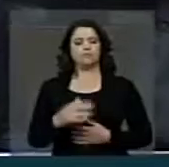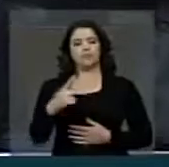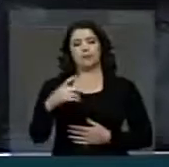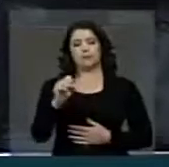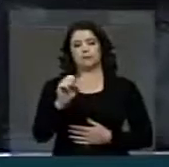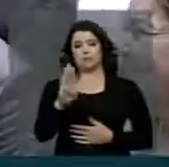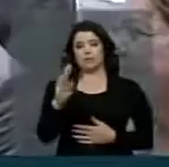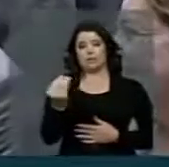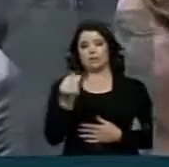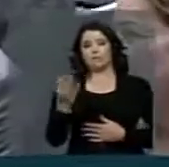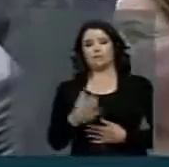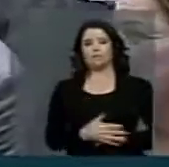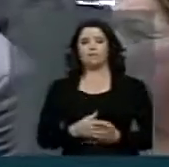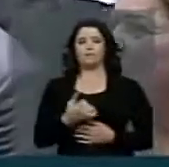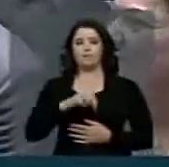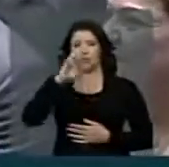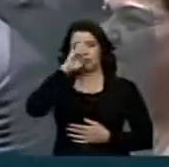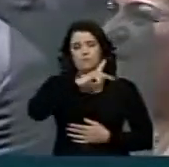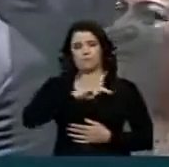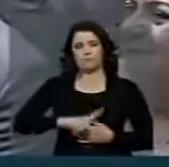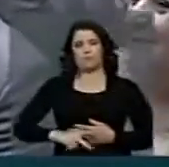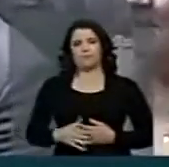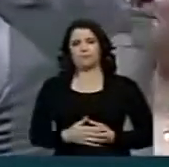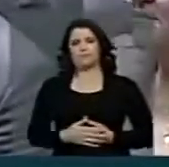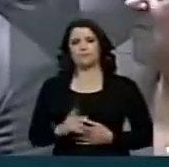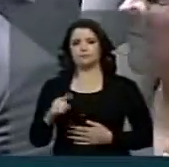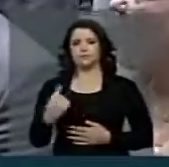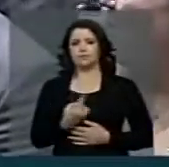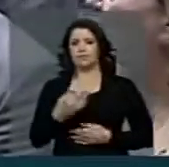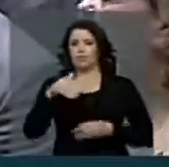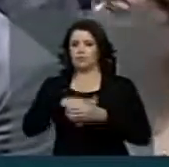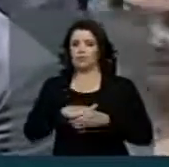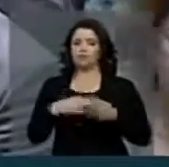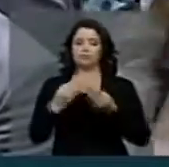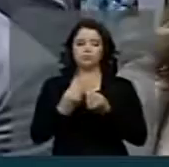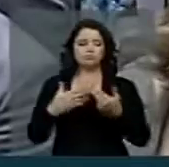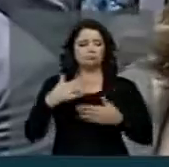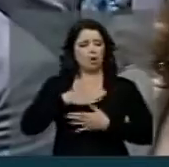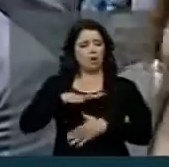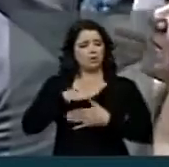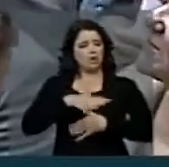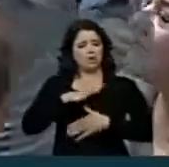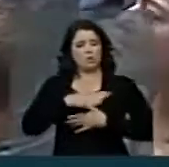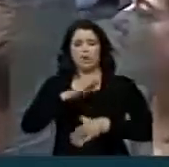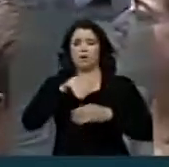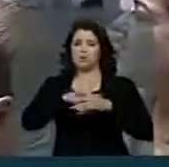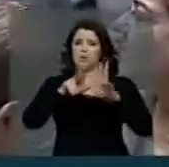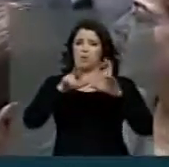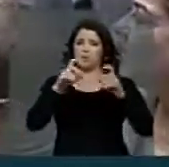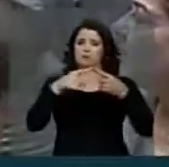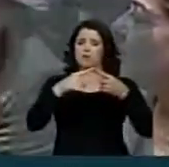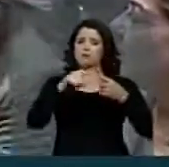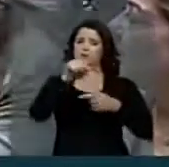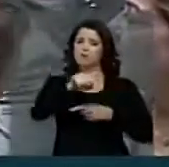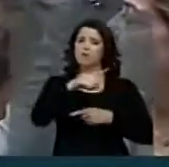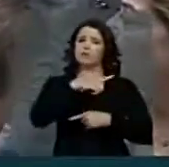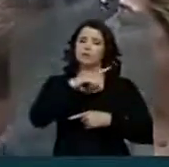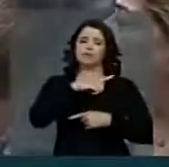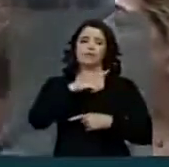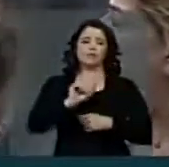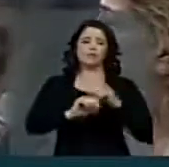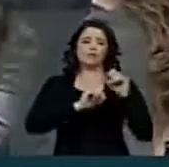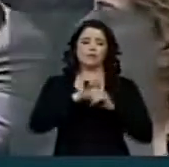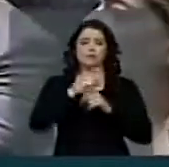PSB. Senhor presidente, nós votamos muito tranquilamente essa matéria, porque ela tem